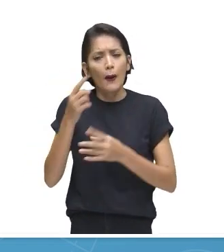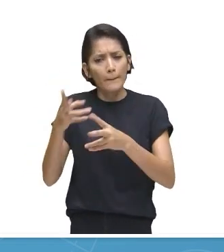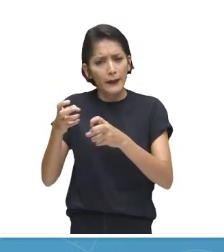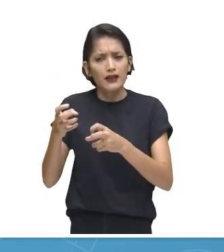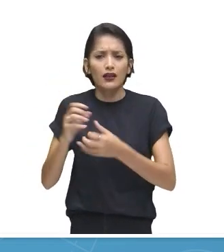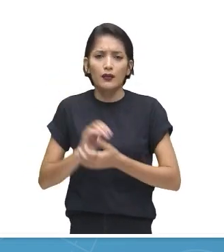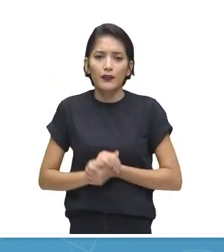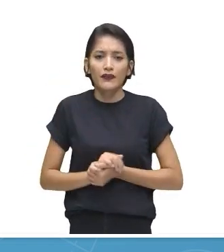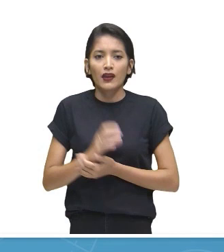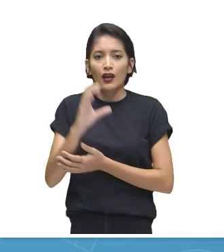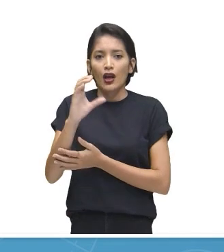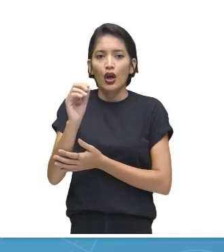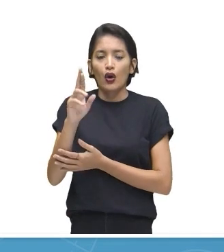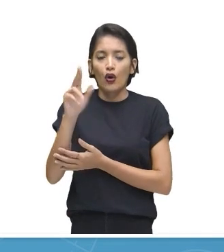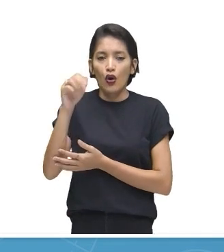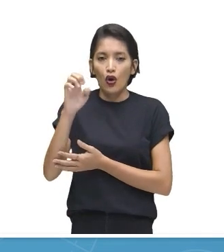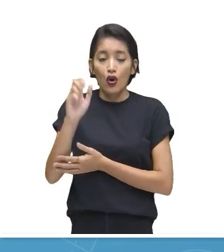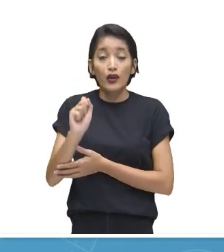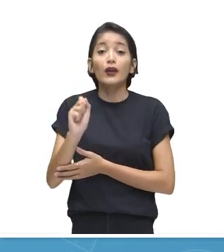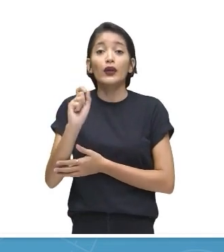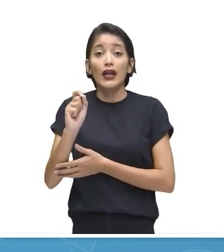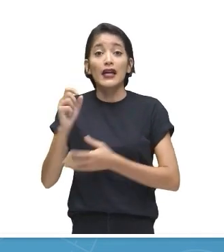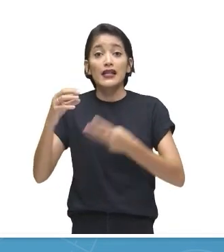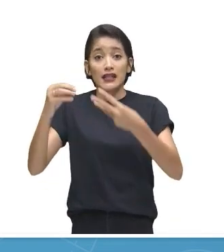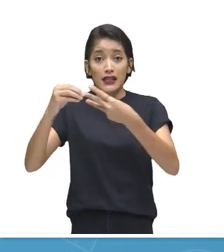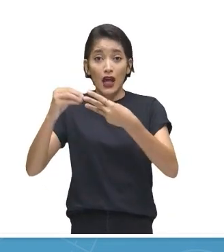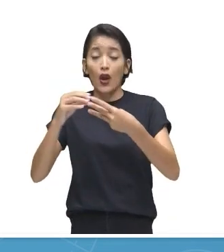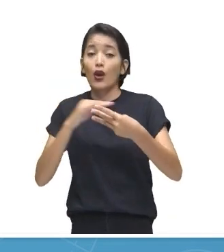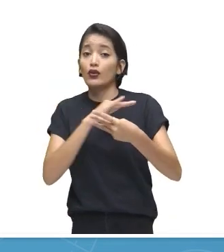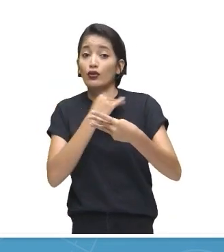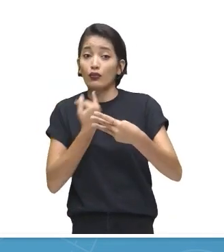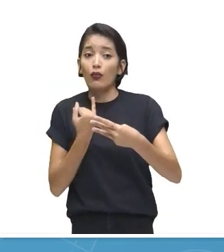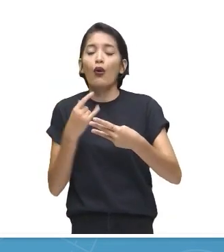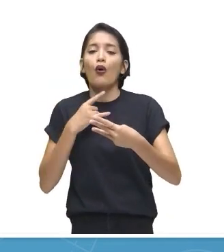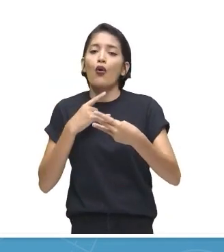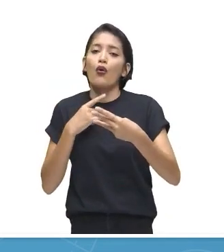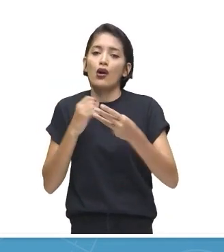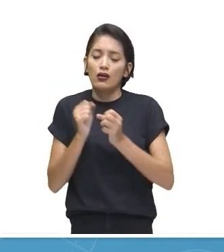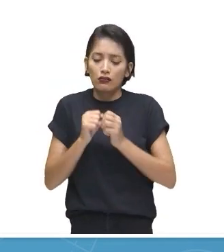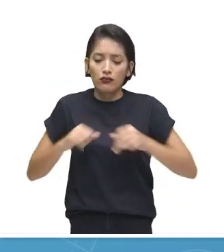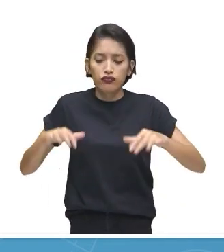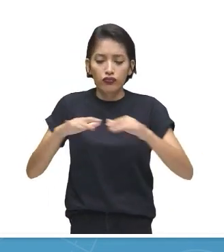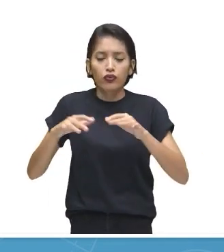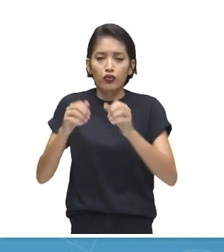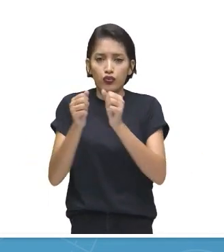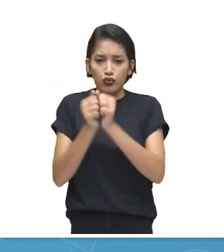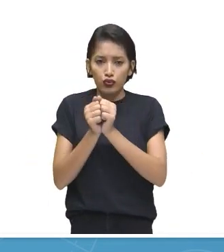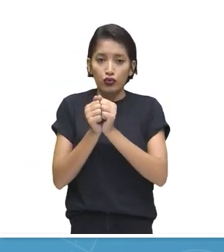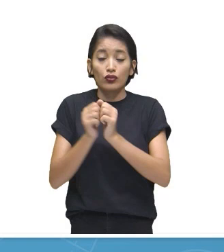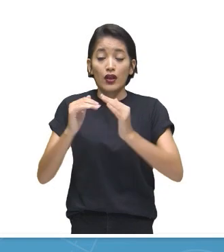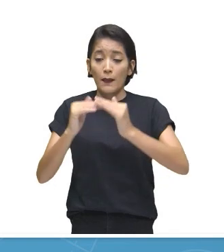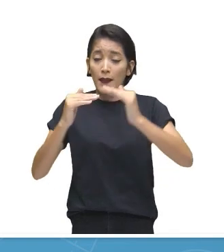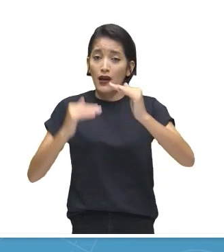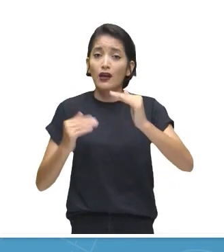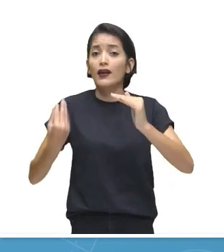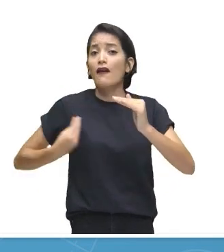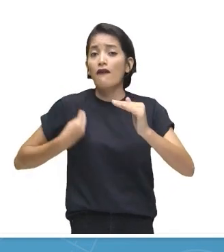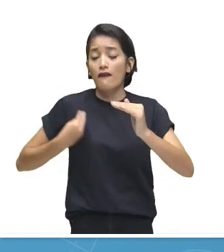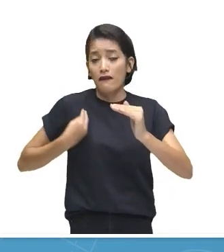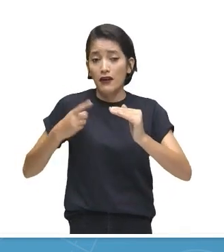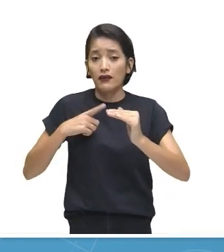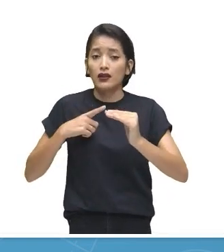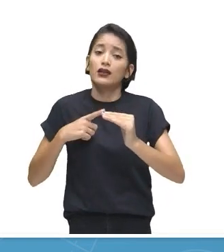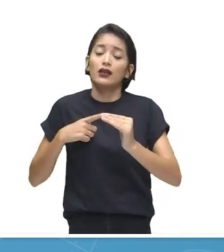camada córnea é formada por células mortas, em que houve um acúmulo de queratina. Já na camada de células vivas, há